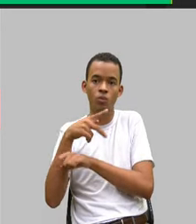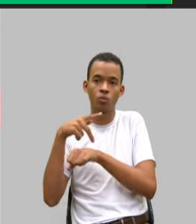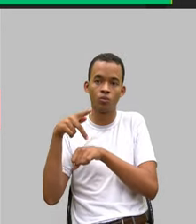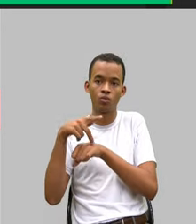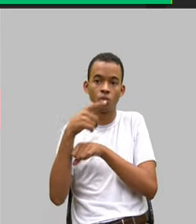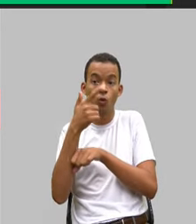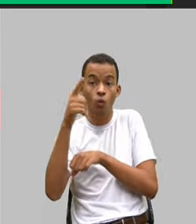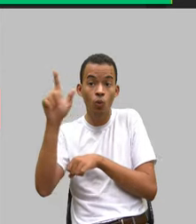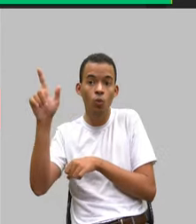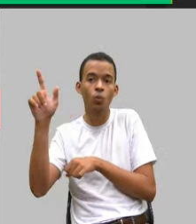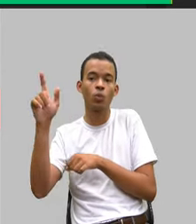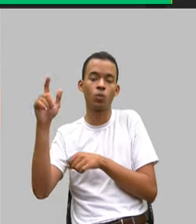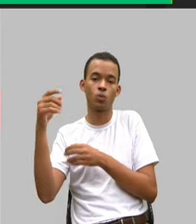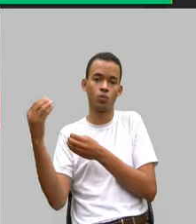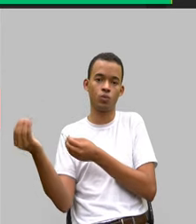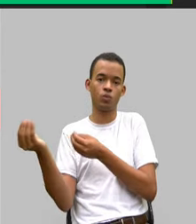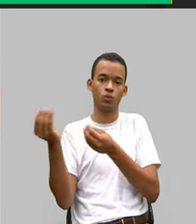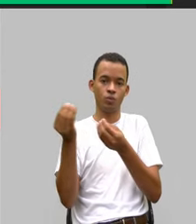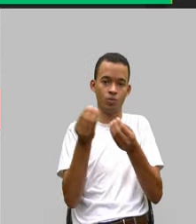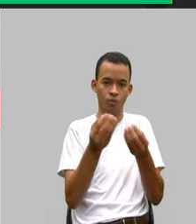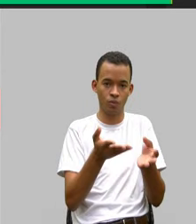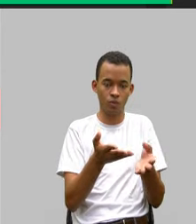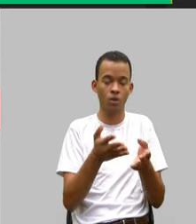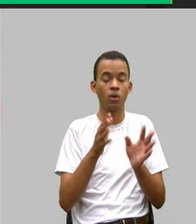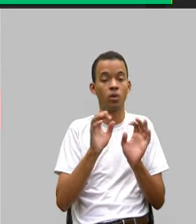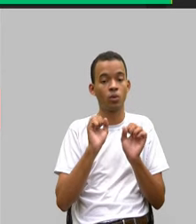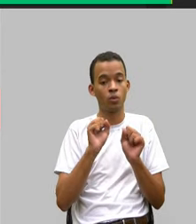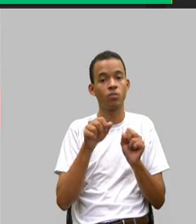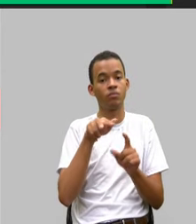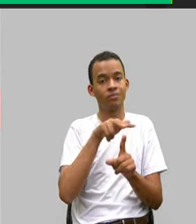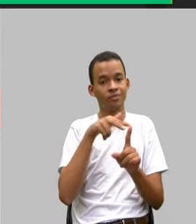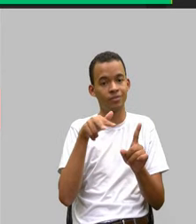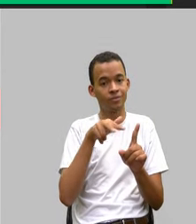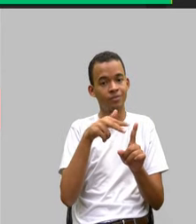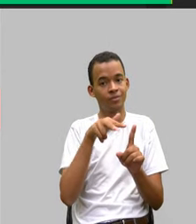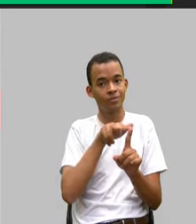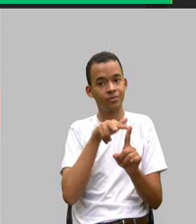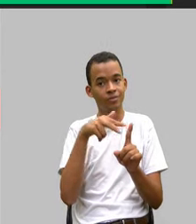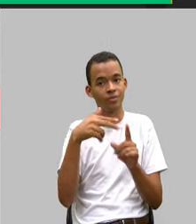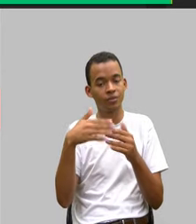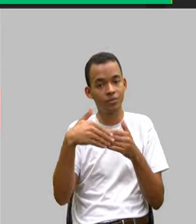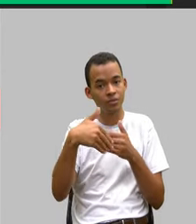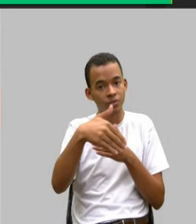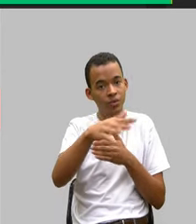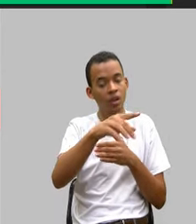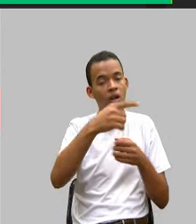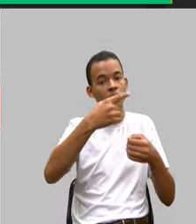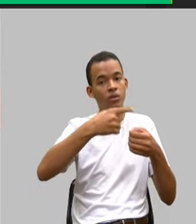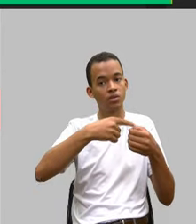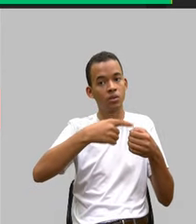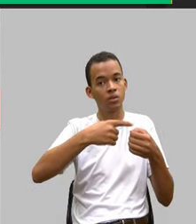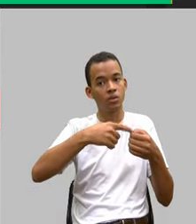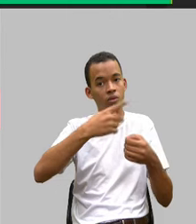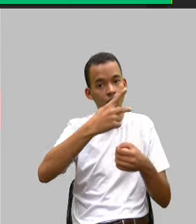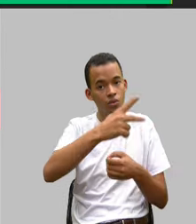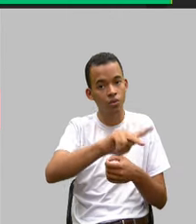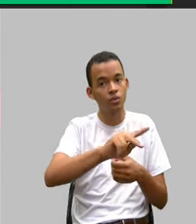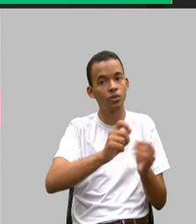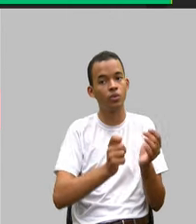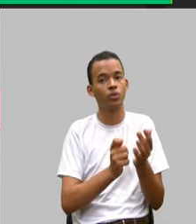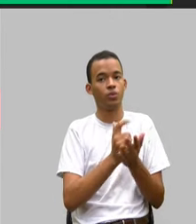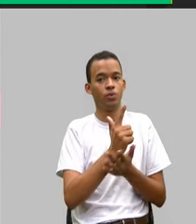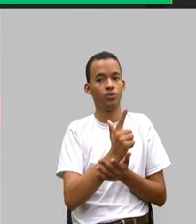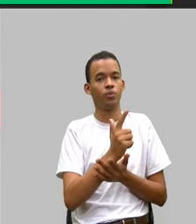pode vai ser uma perspectiva para ele daqui para frente que ele tenha o tratamento na cidade dele